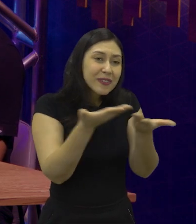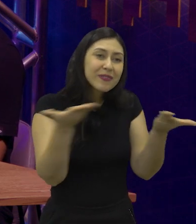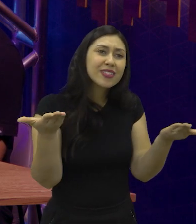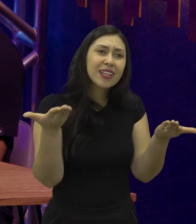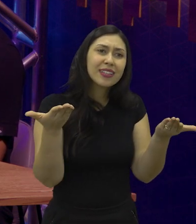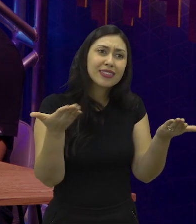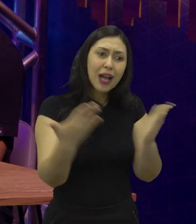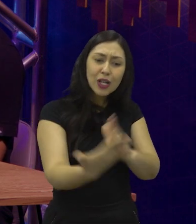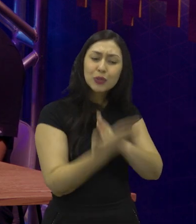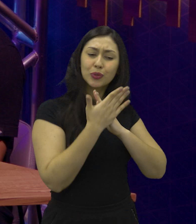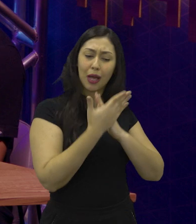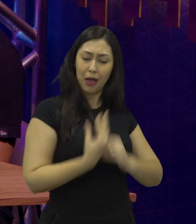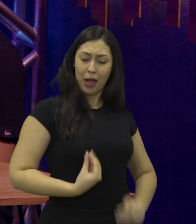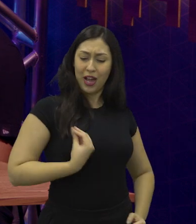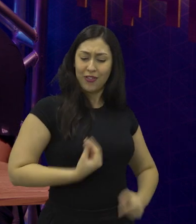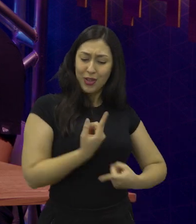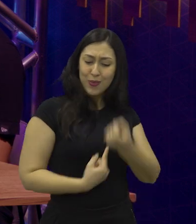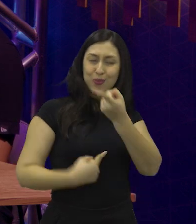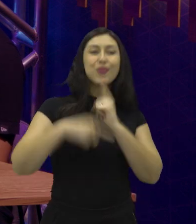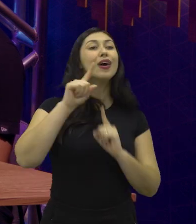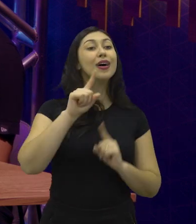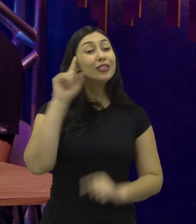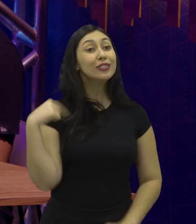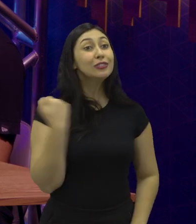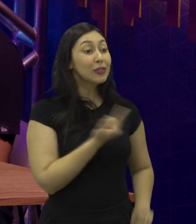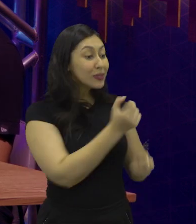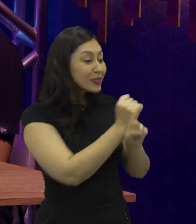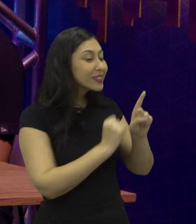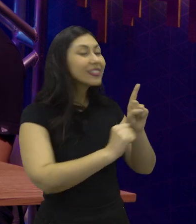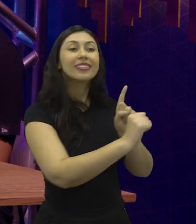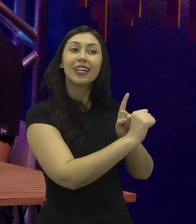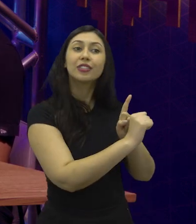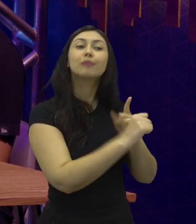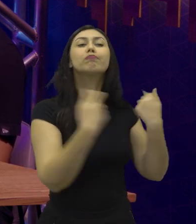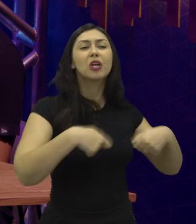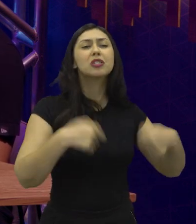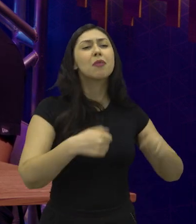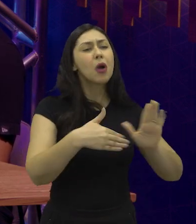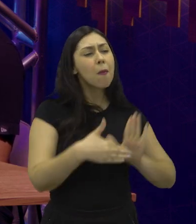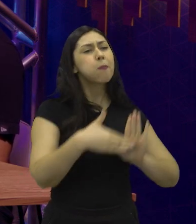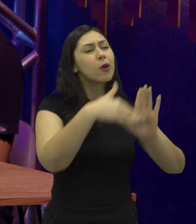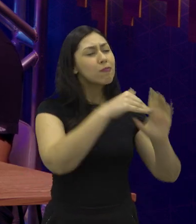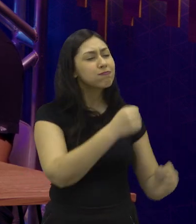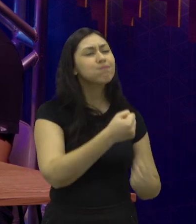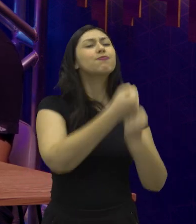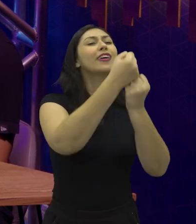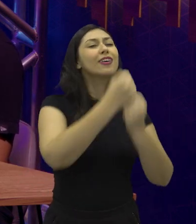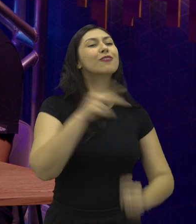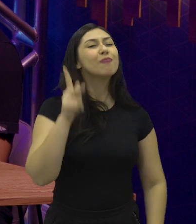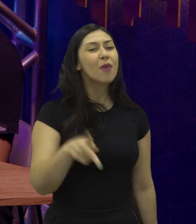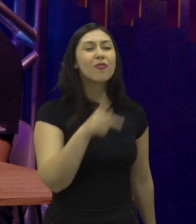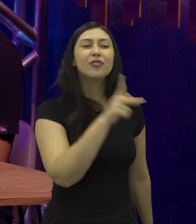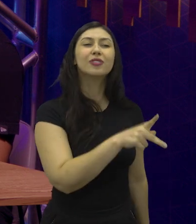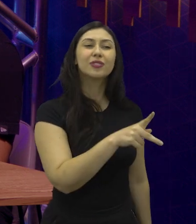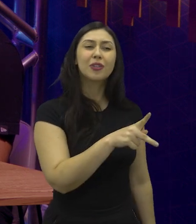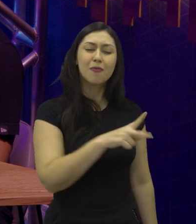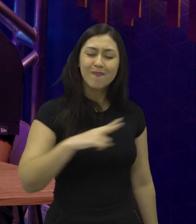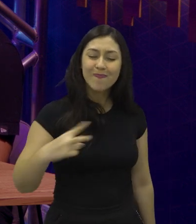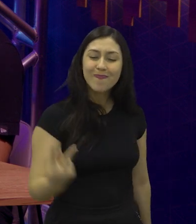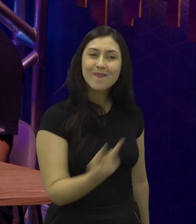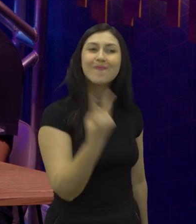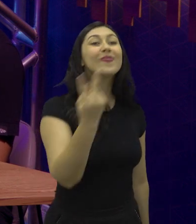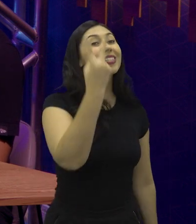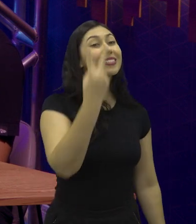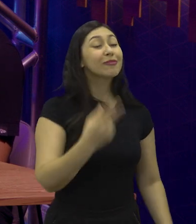Por vocês tanto transformarem as nossas vidas e que a gente, né, como sociedade civil, também lute pela causa dos professores, né? Trazendo cada